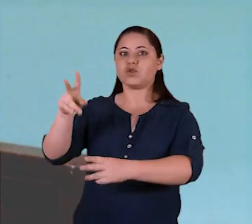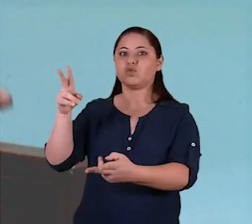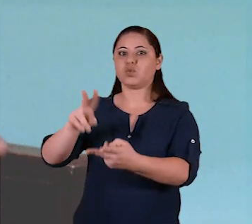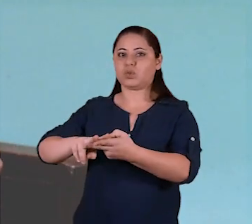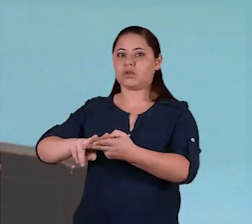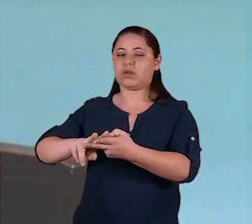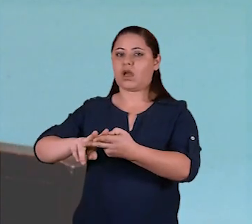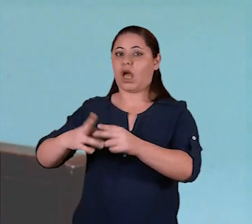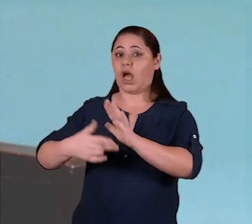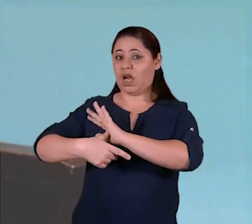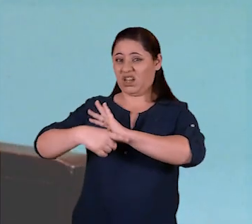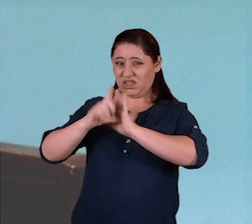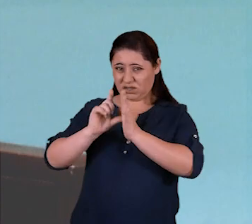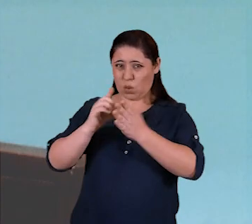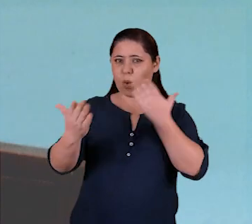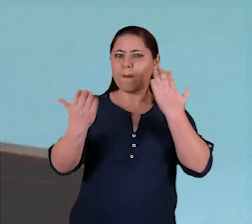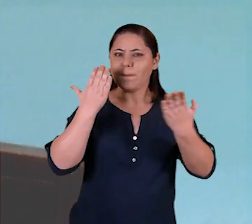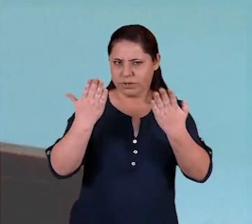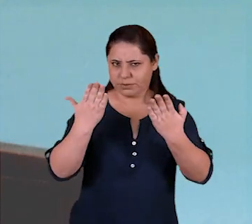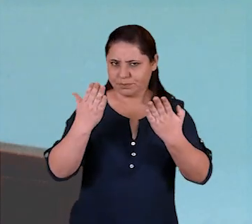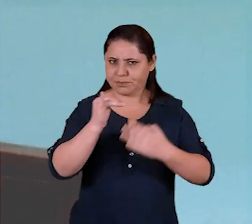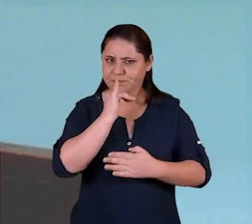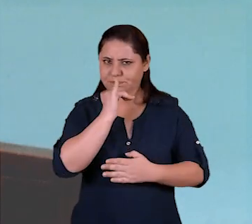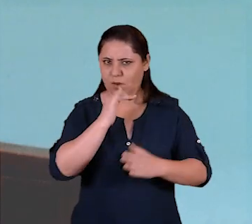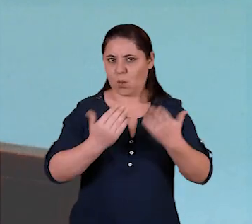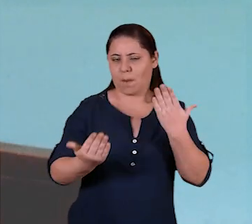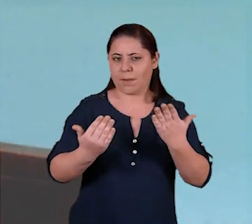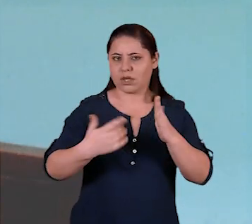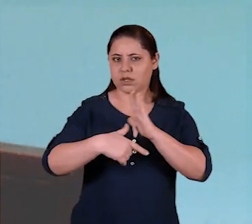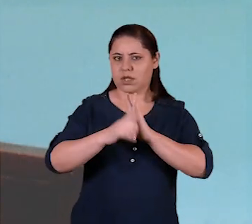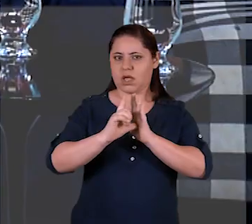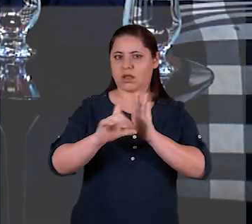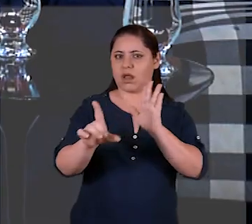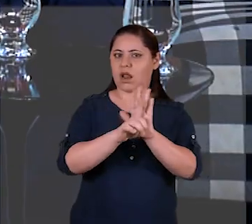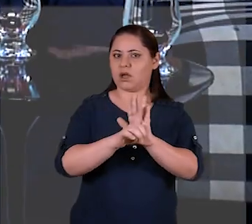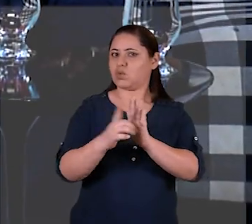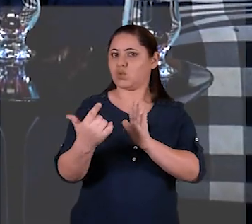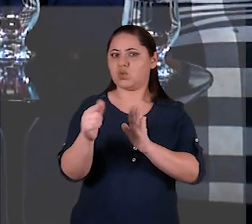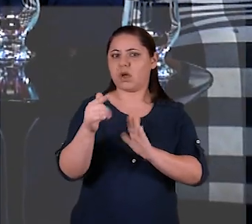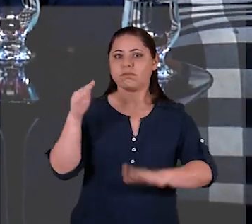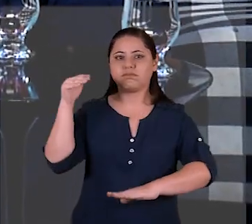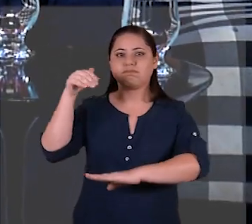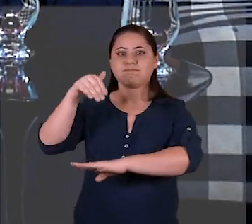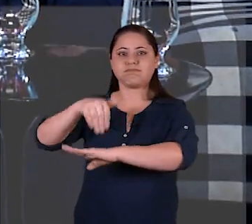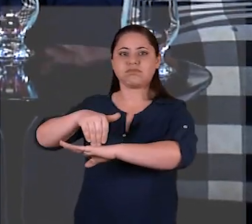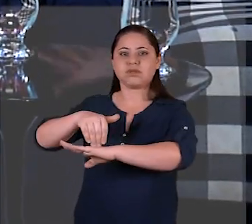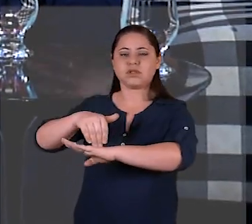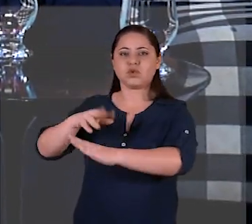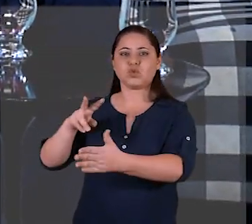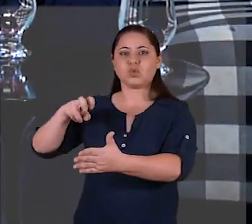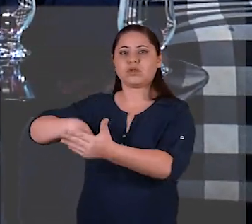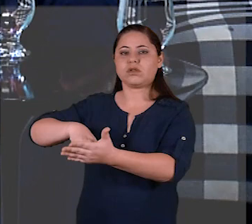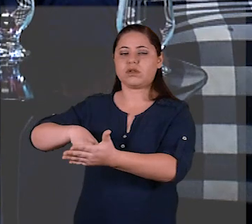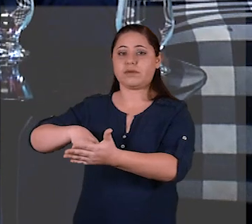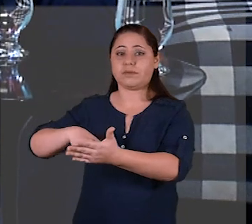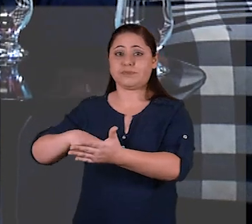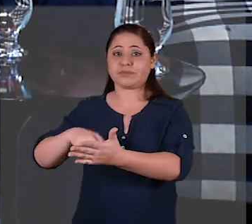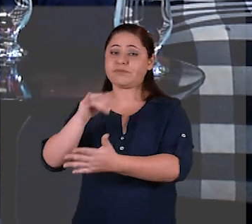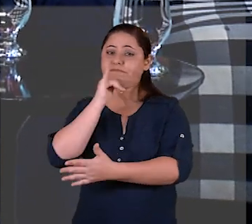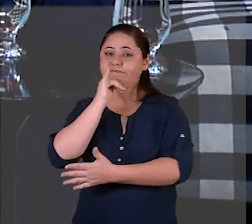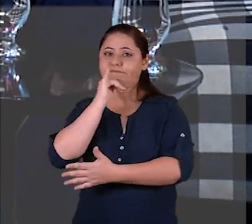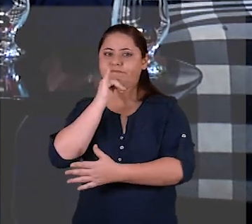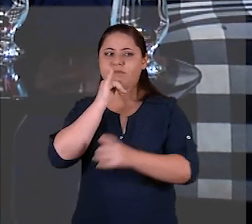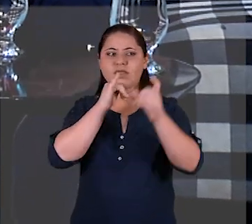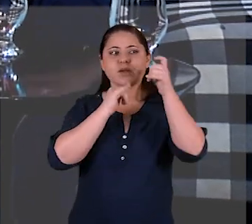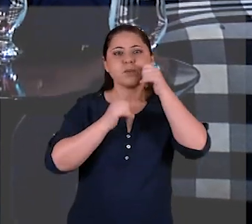com antes da Lei Maria da Penha e após a Lei Maria da Penha. Punidos no seguinte sentido: a mulher, ela sofreu agressão, ela entra